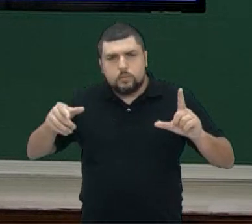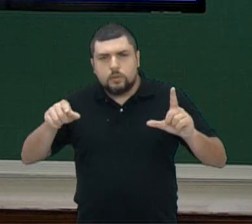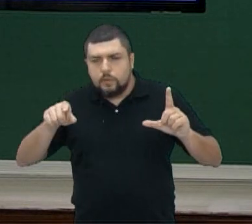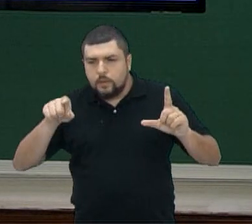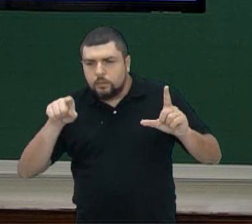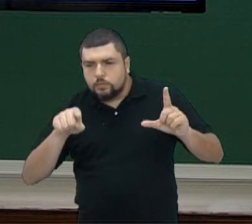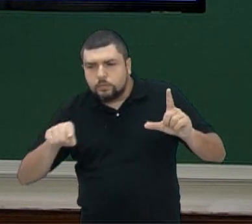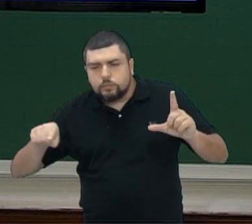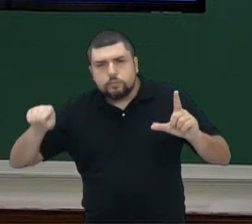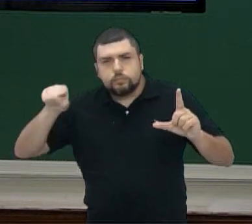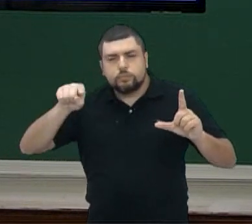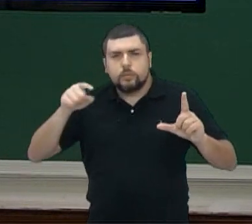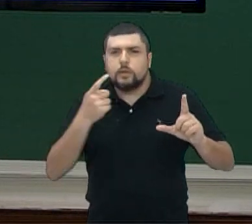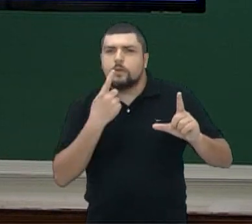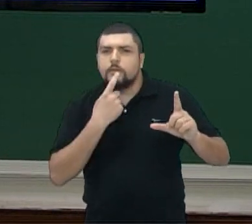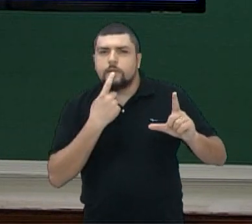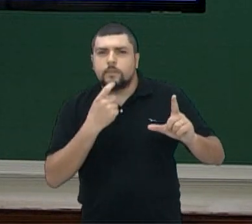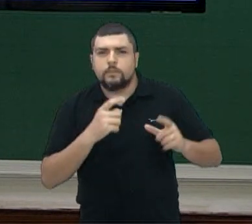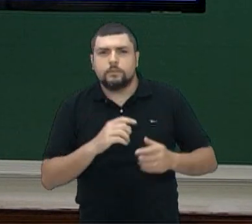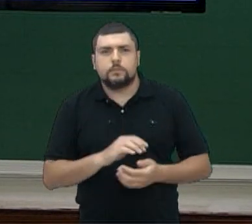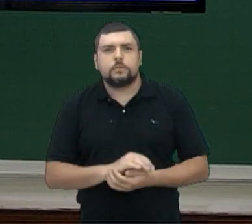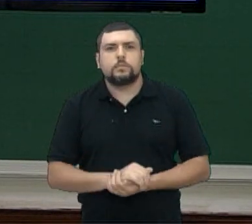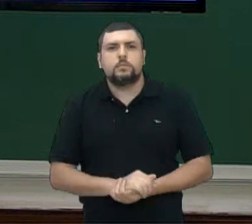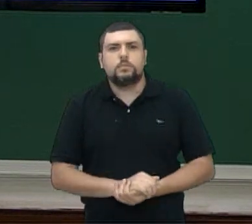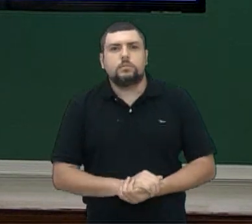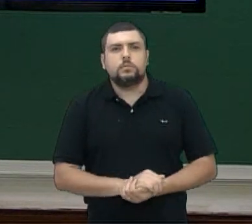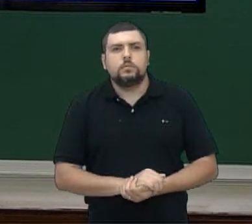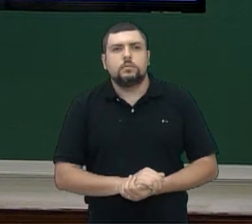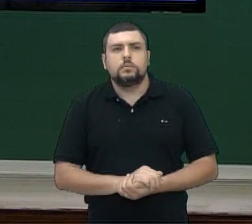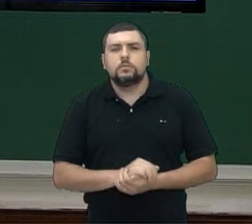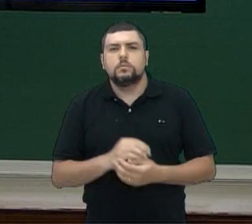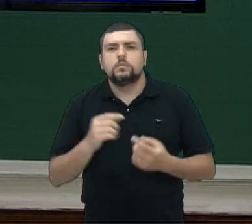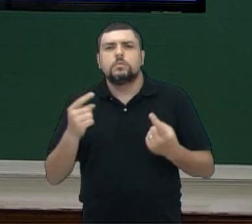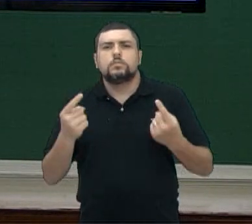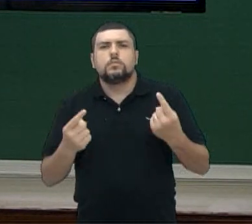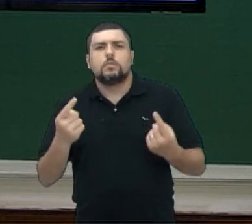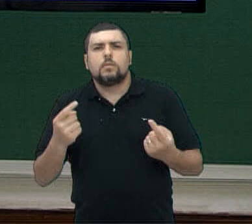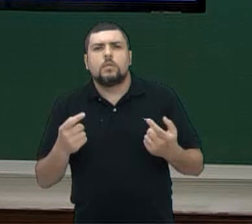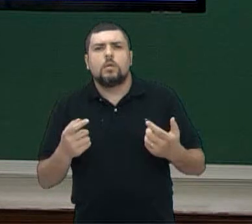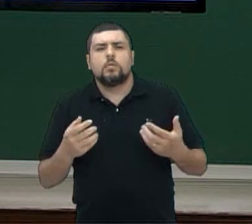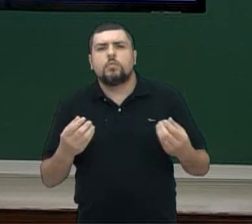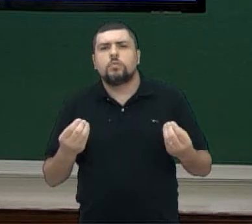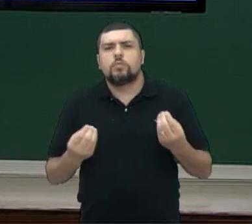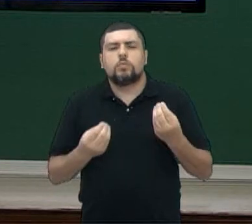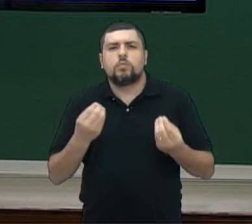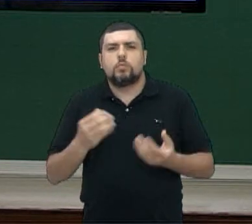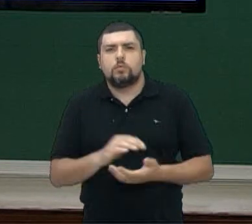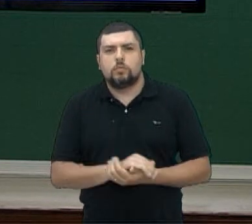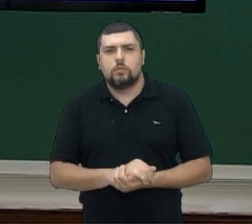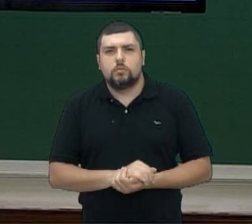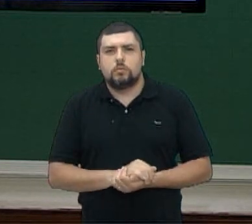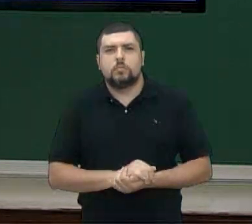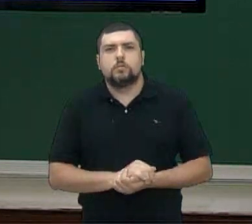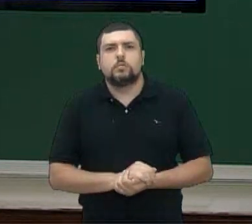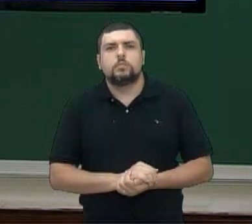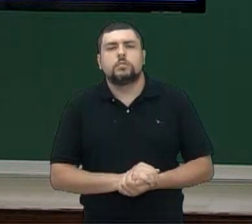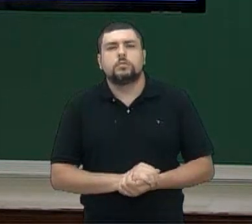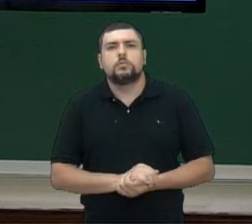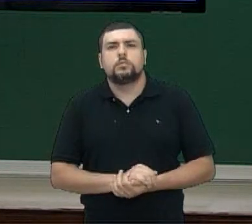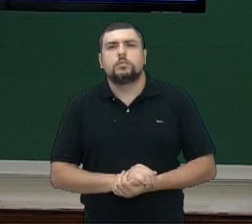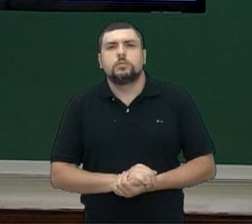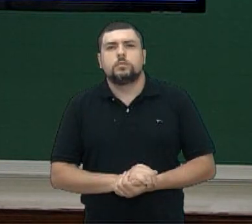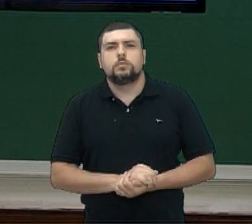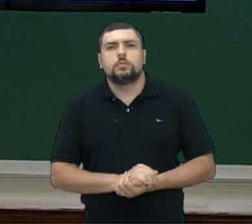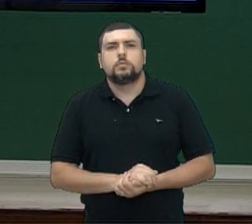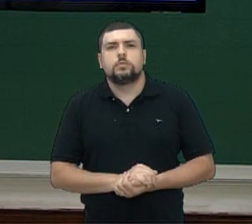nosso quadrinho. This is a line or an onomatopoeia, okay? And